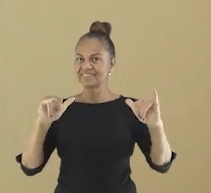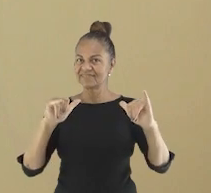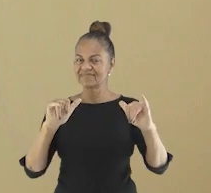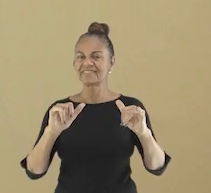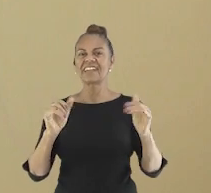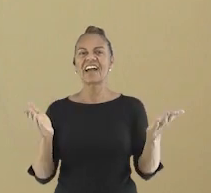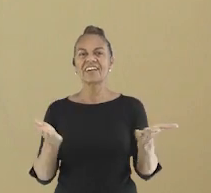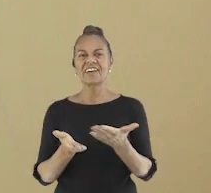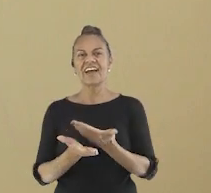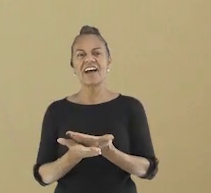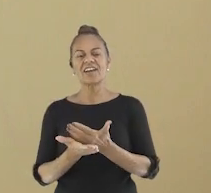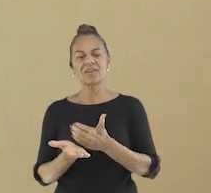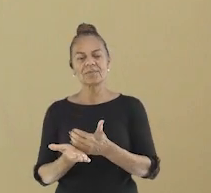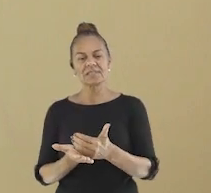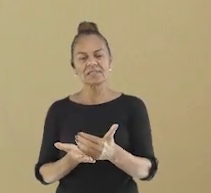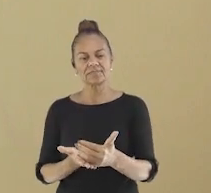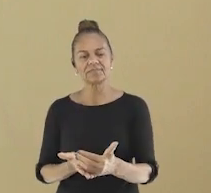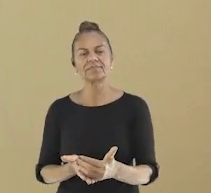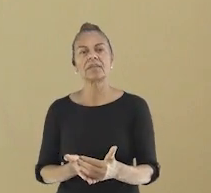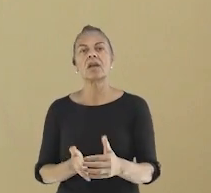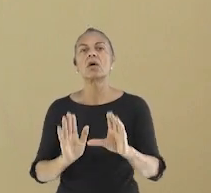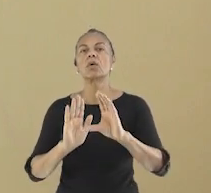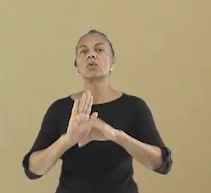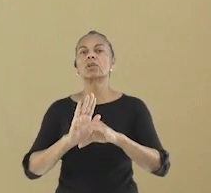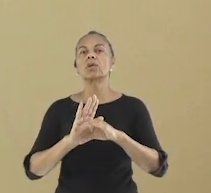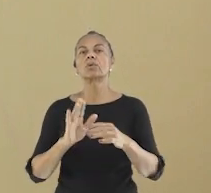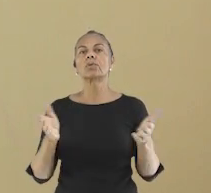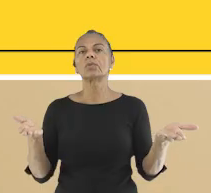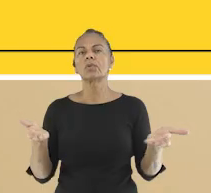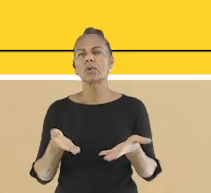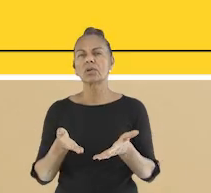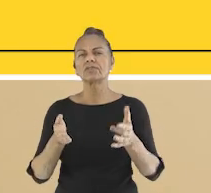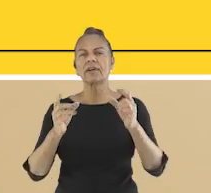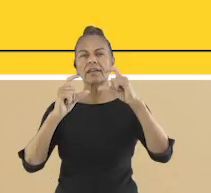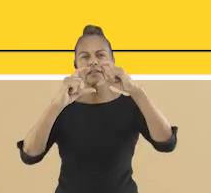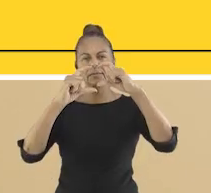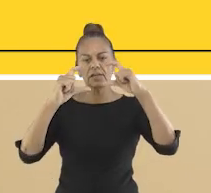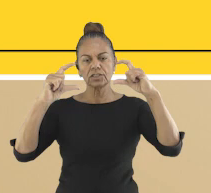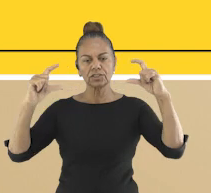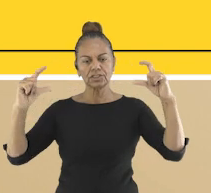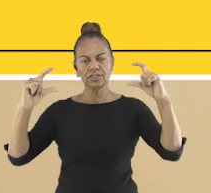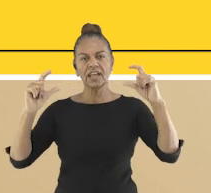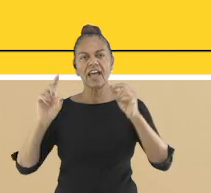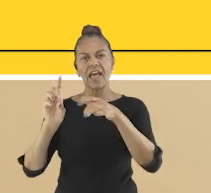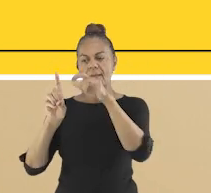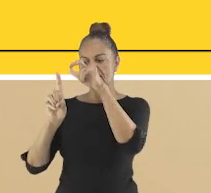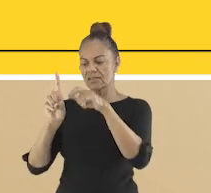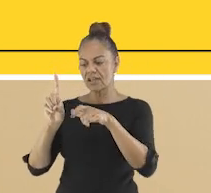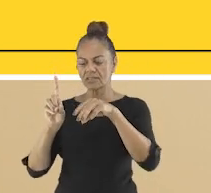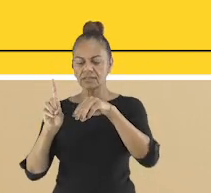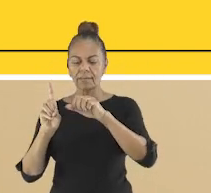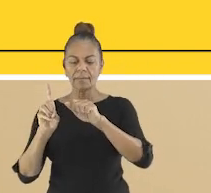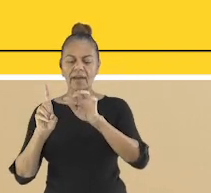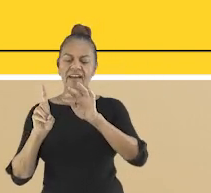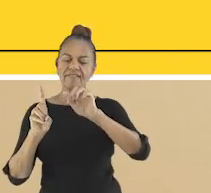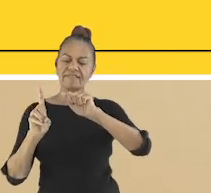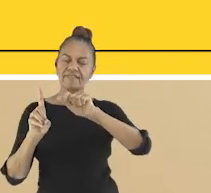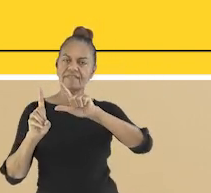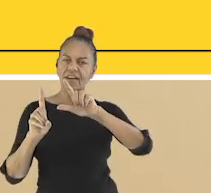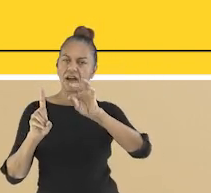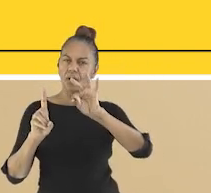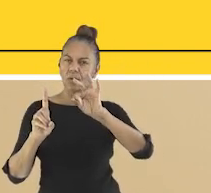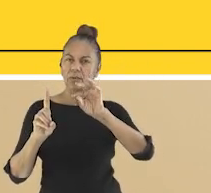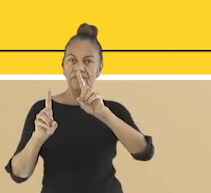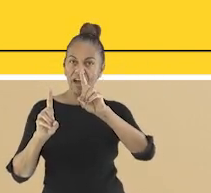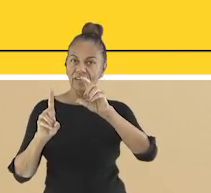registrar a presença. Informações dadas, vamos começar a aula? Para começarmos nosso conteúdo de hoje, vamos ler uma tirinha